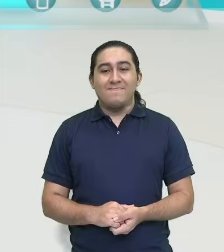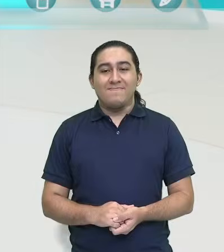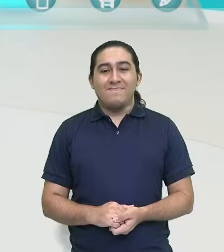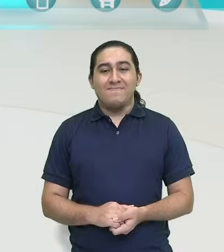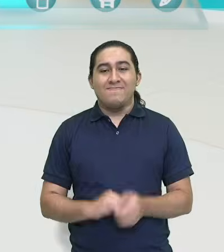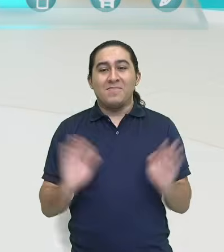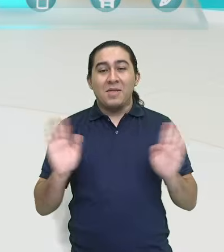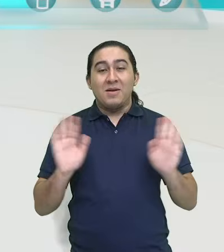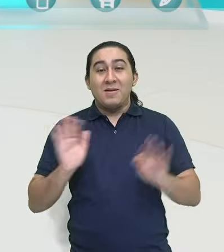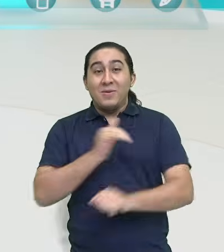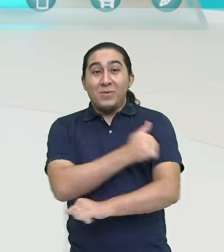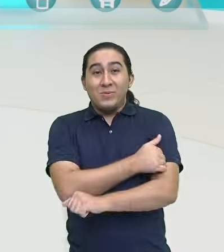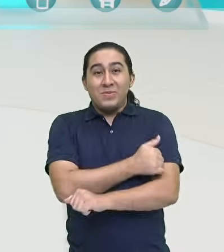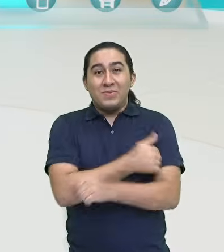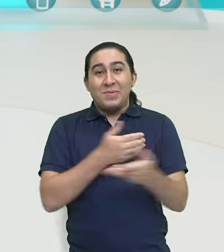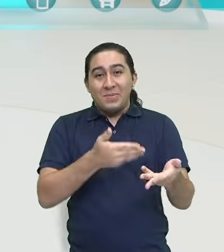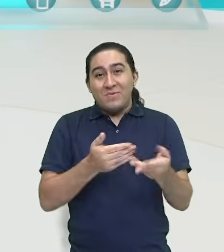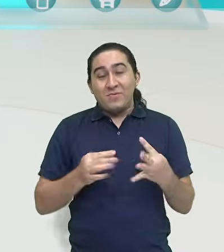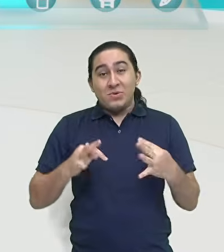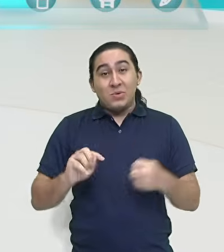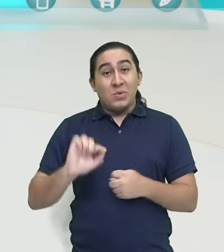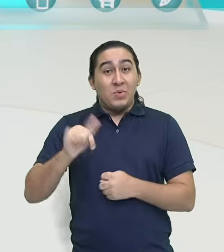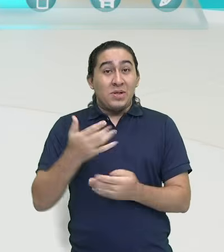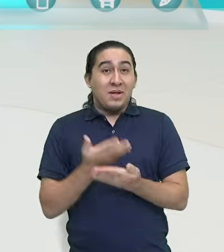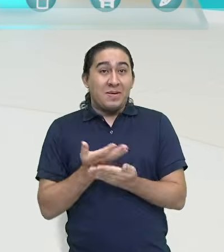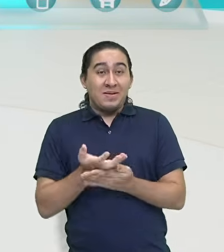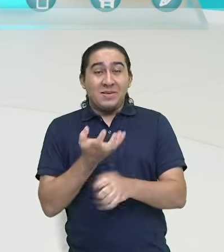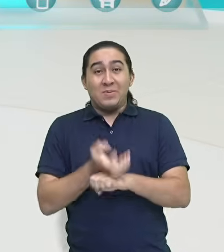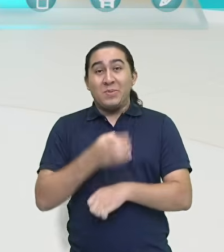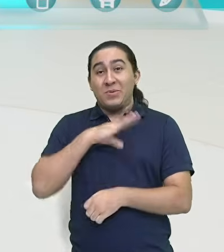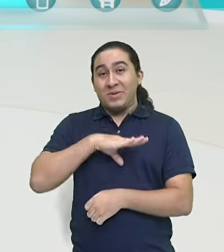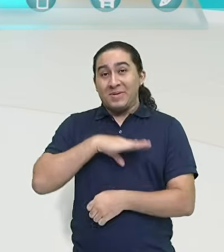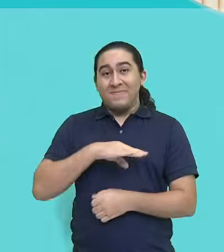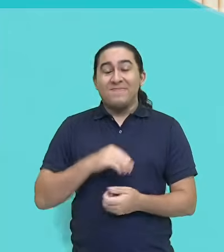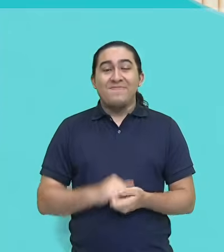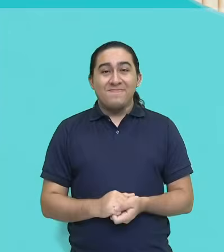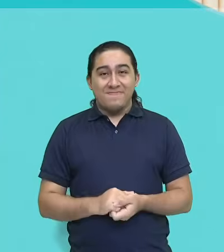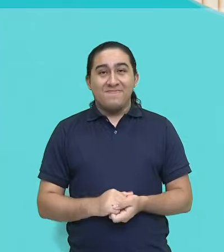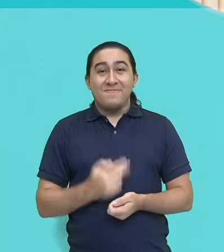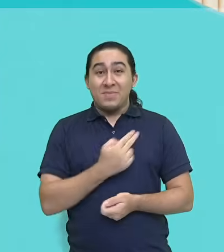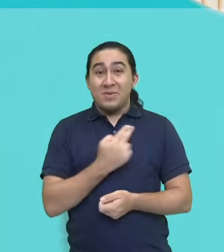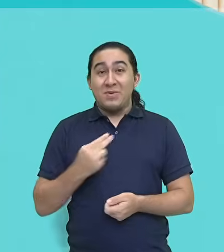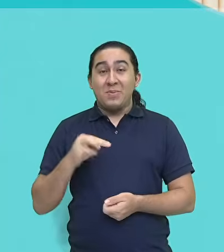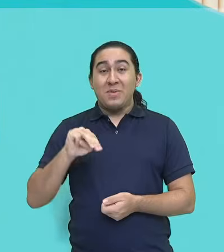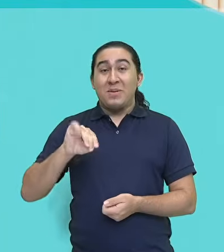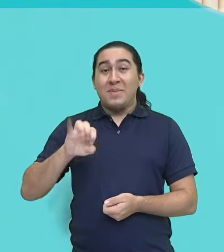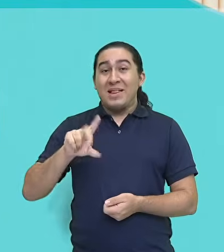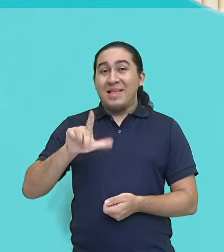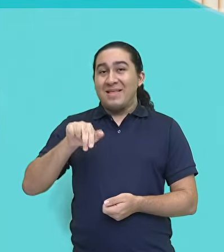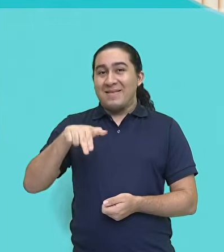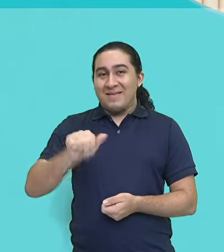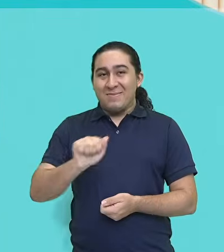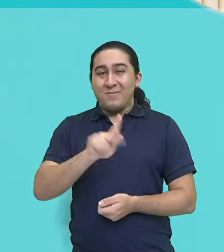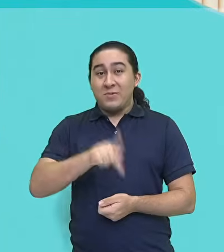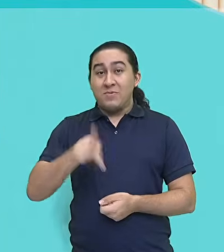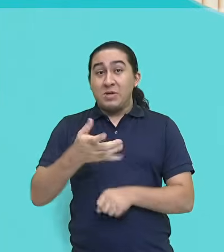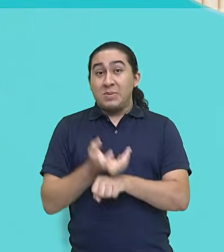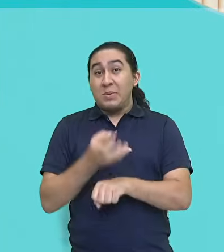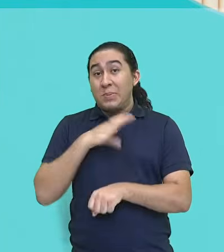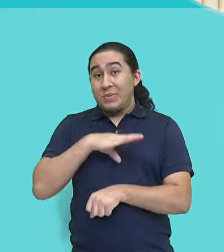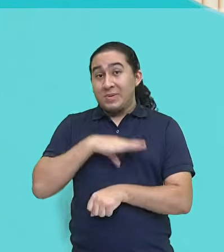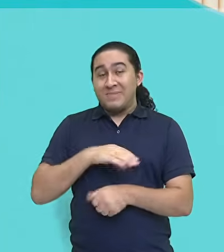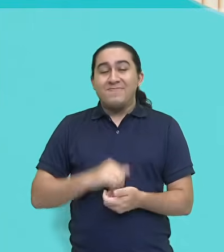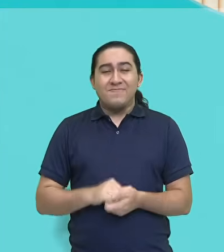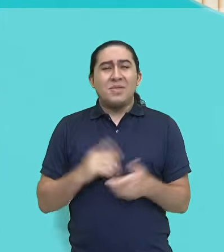Olá, alunos! Sejam bem-vindos a mais uma aula de língua portuguesa. Eu sou Milena Marães, professora de língua portuguesa, e